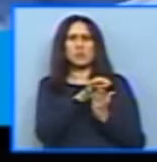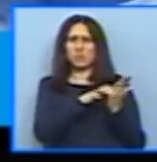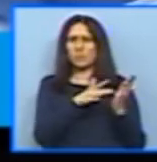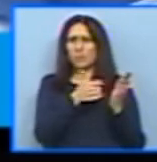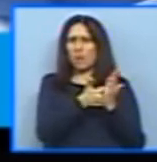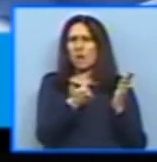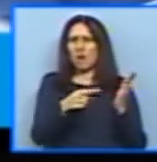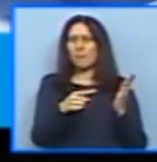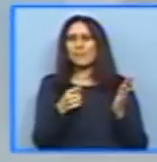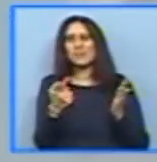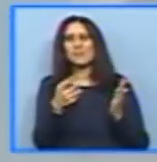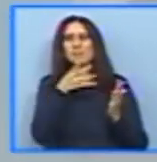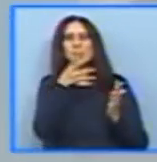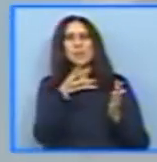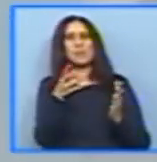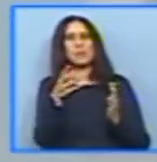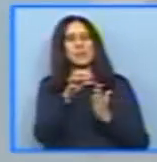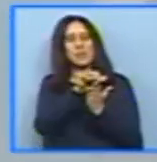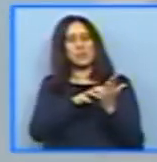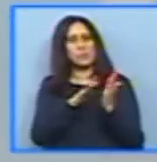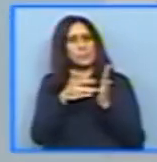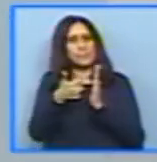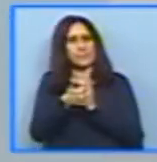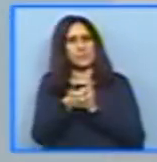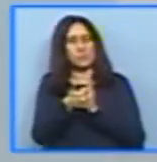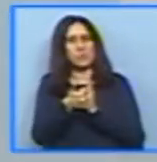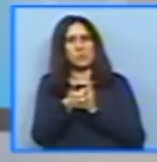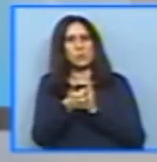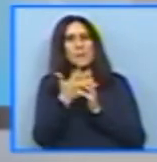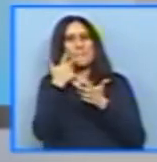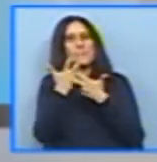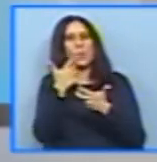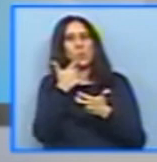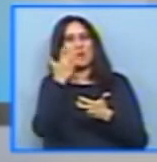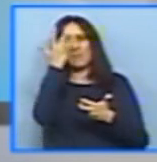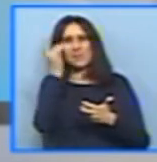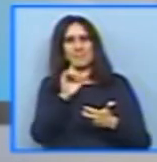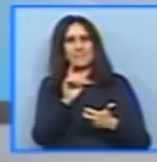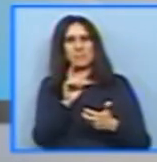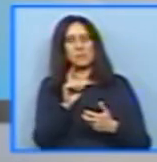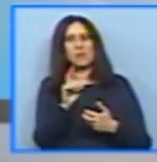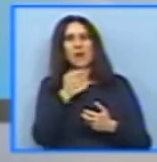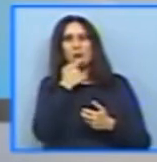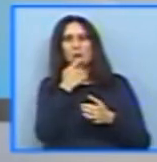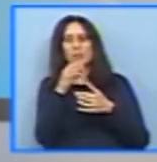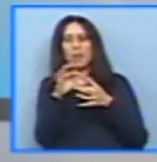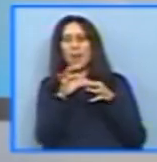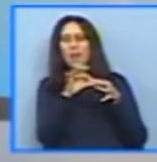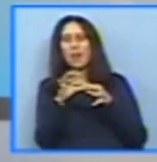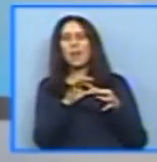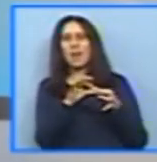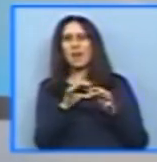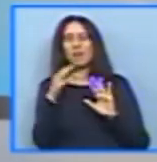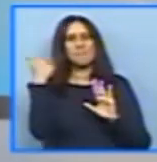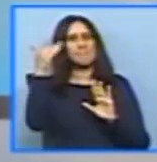bíblicos, não é fácil encontrar textos bíblicos muito explícitos que incorporem aquilo que mais tarde vai